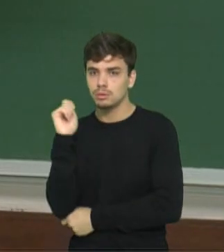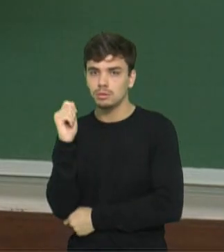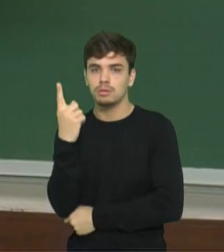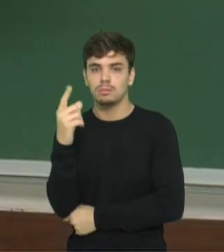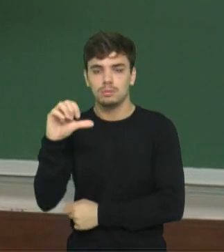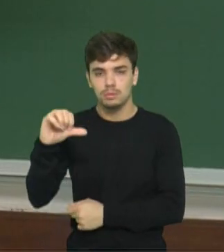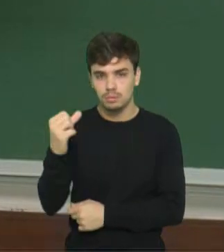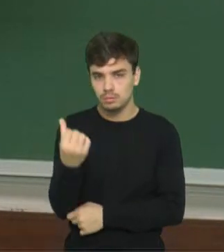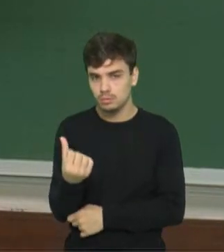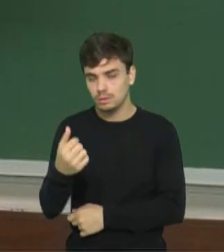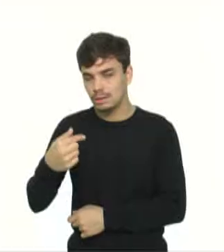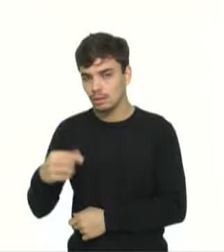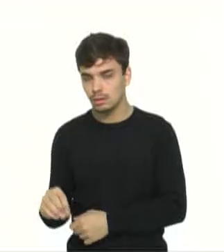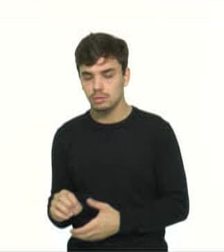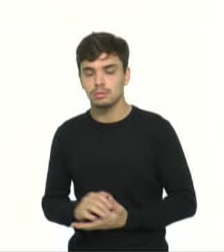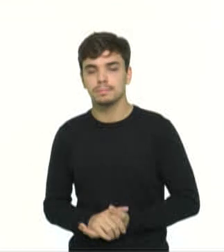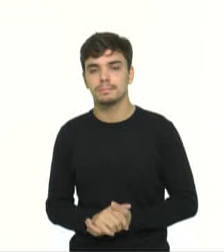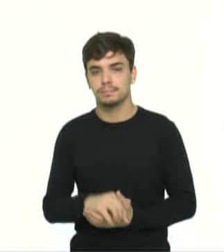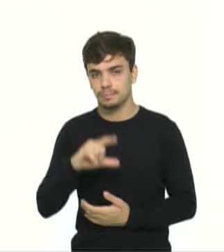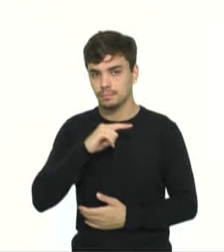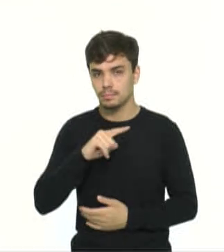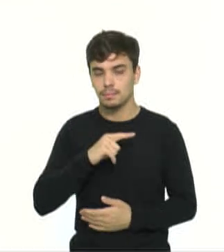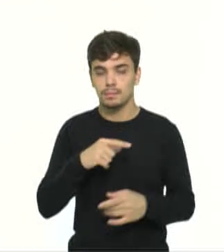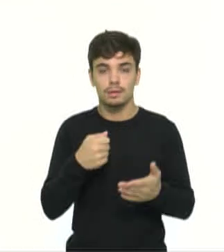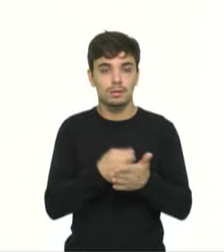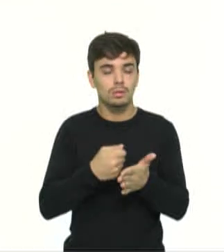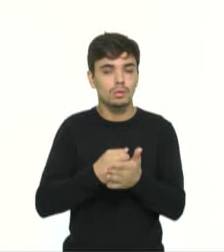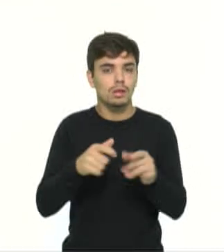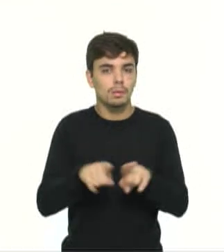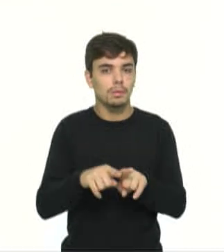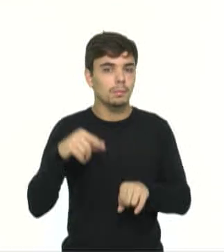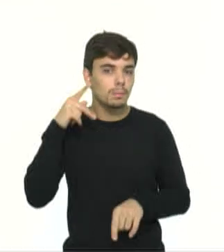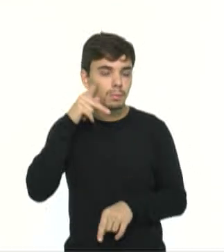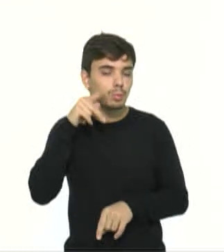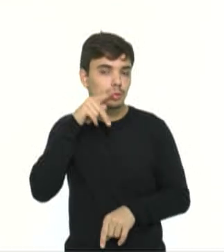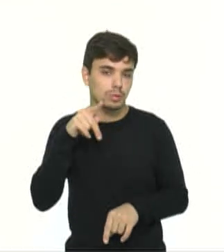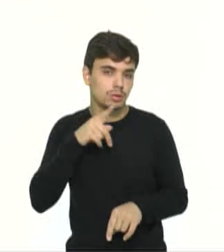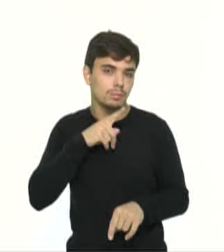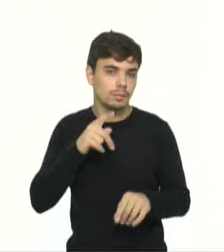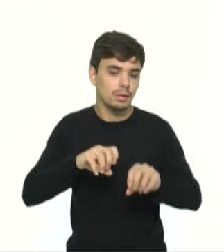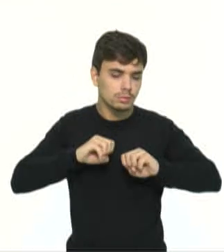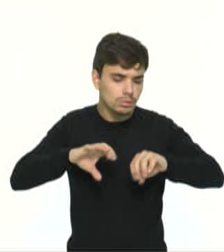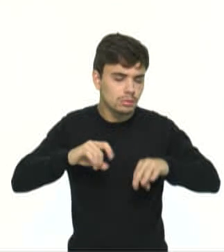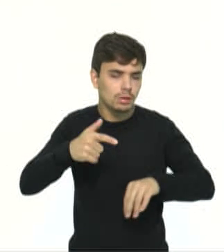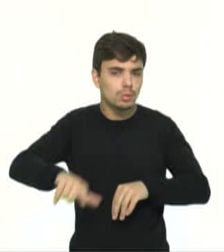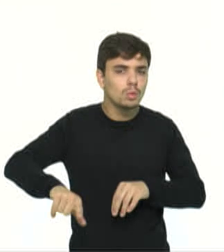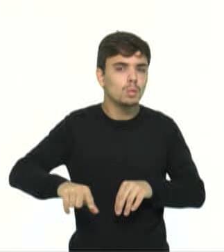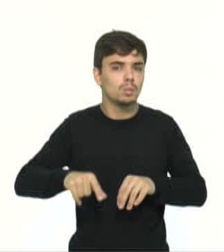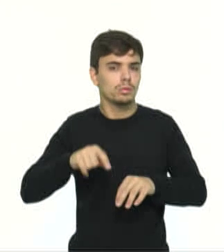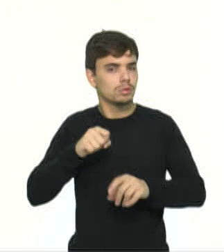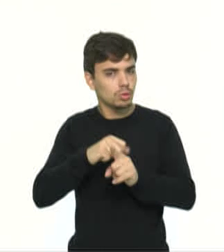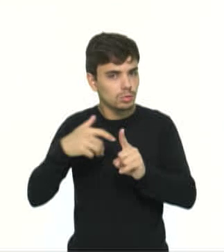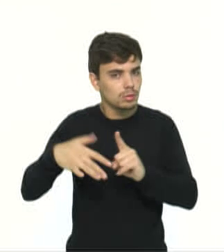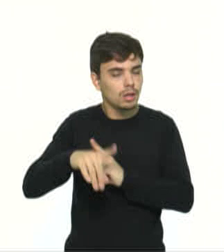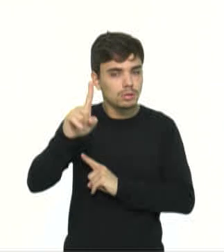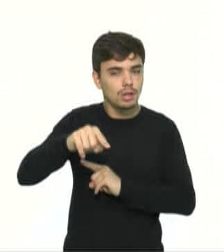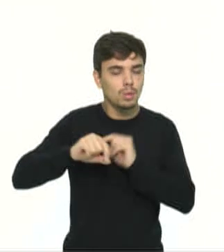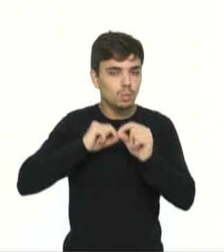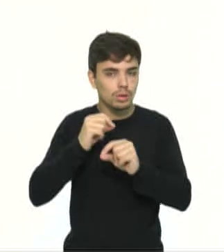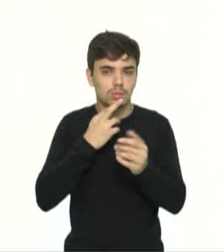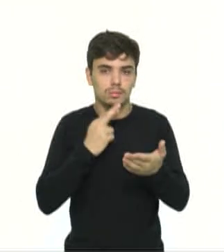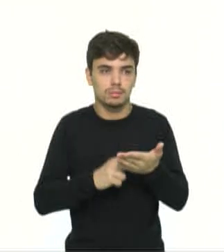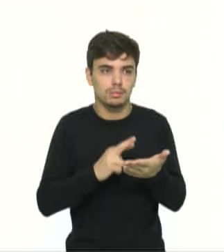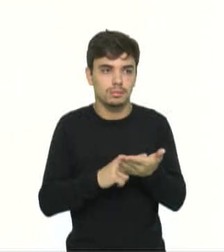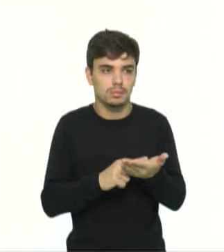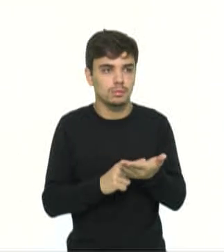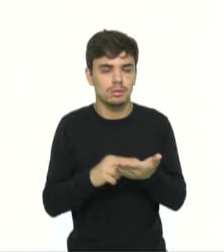de 1970, a conduta política para disciplinar a sociedade foi de... Então, como resposta correta,